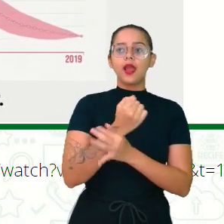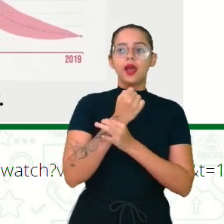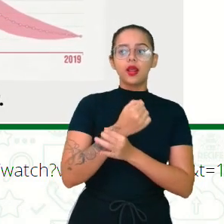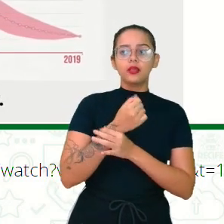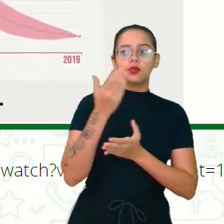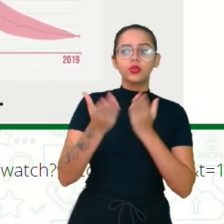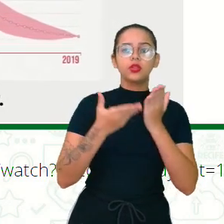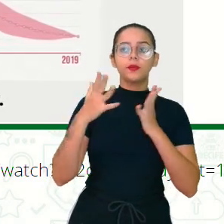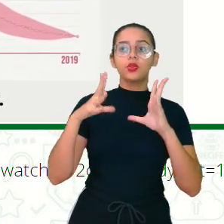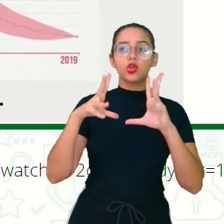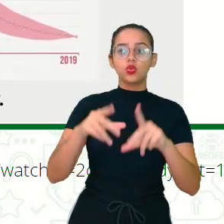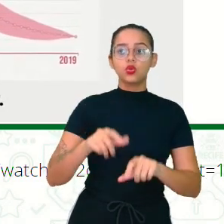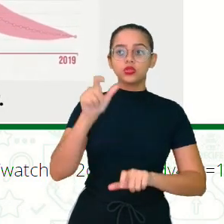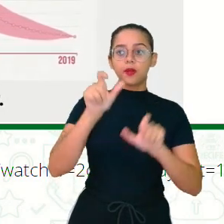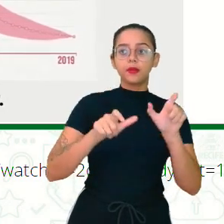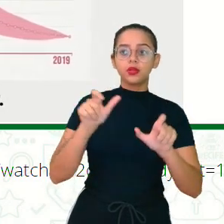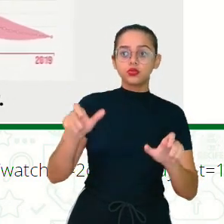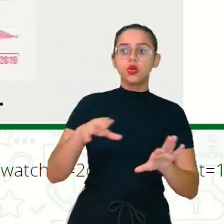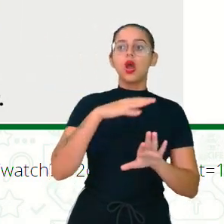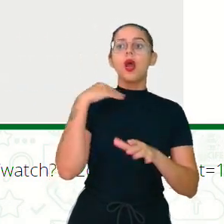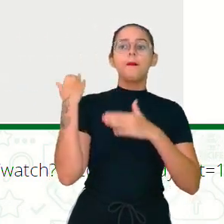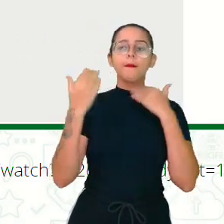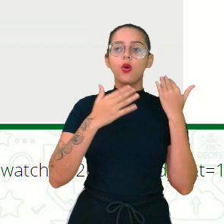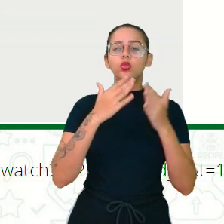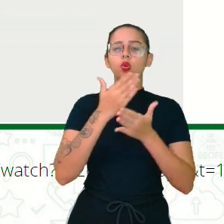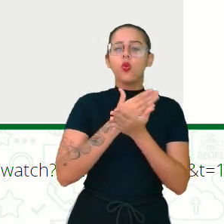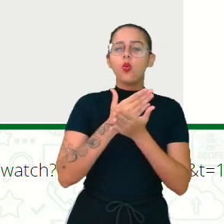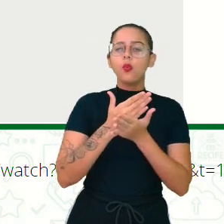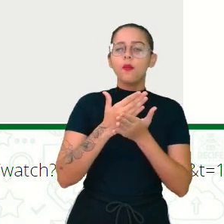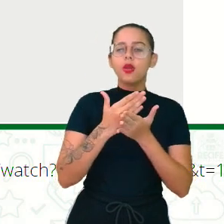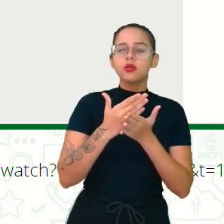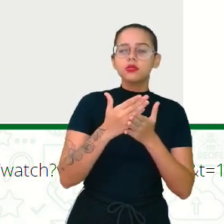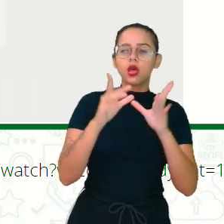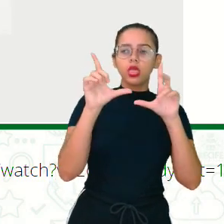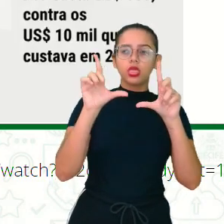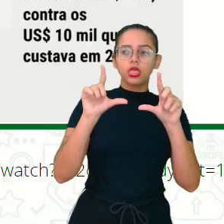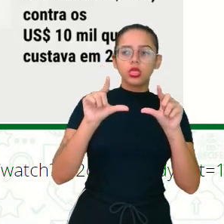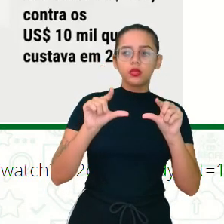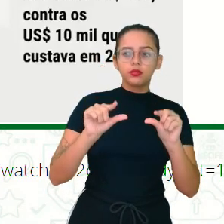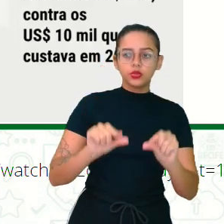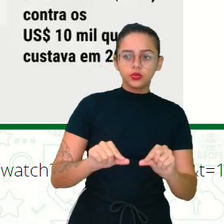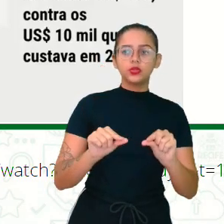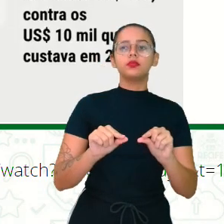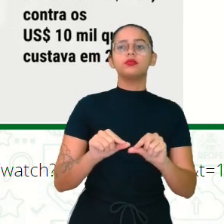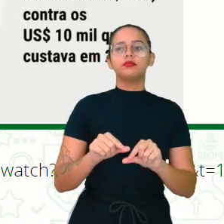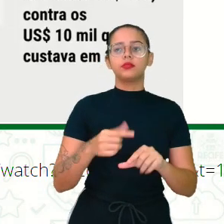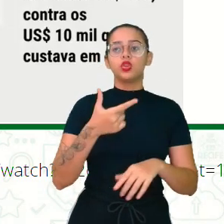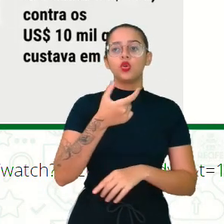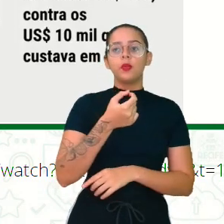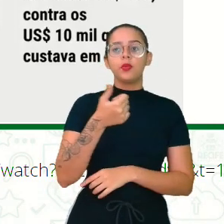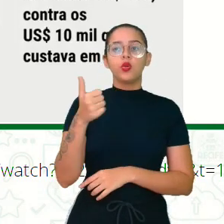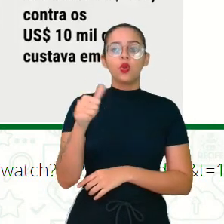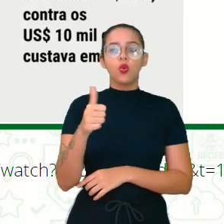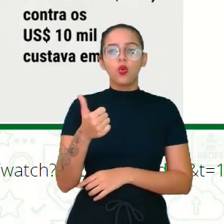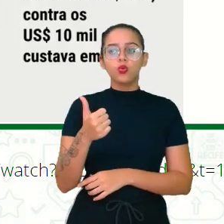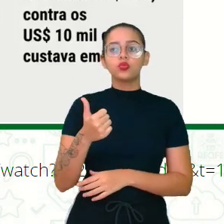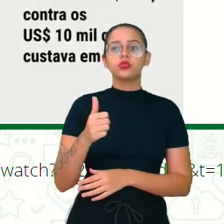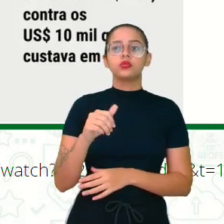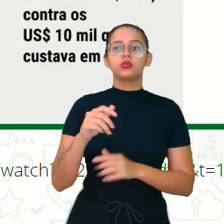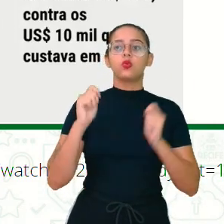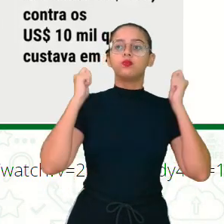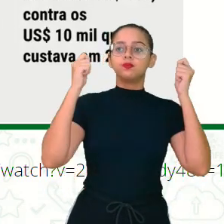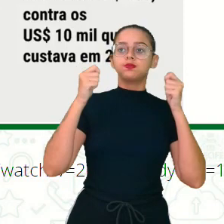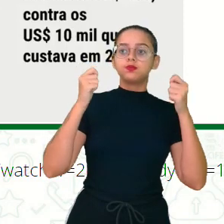as pessoas. As mortes começaram a diminuir. Em 2011, o ativismo